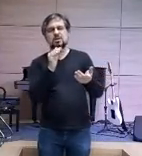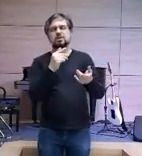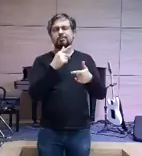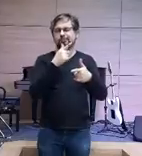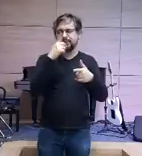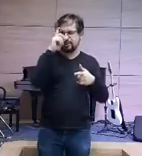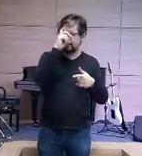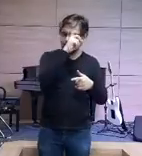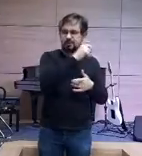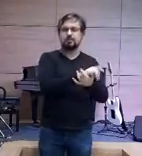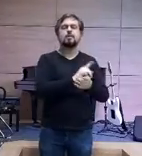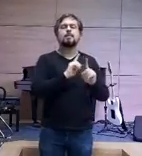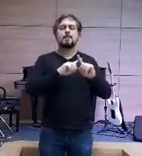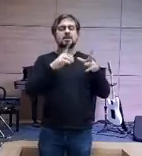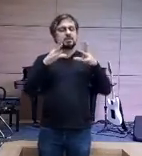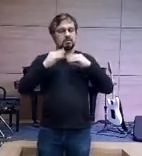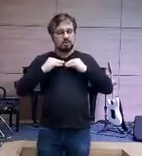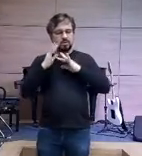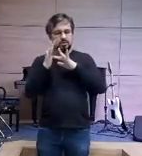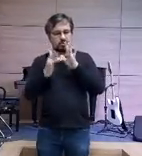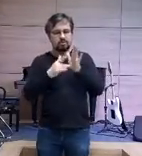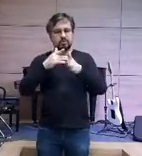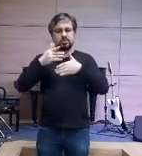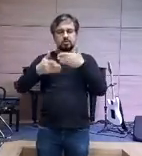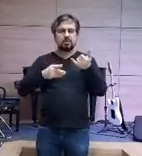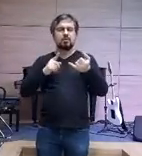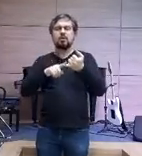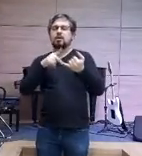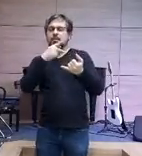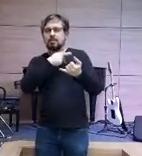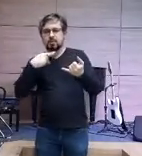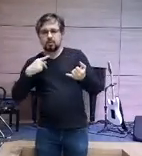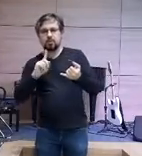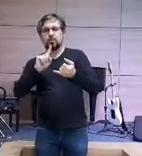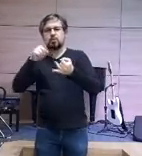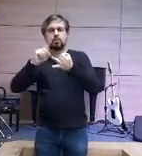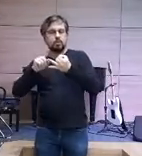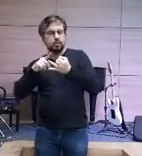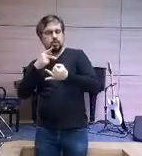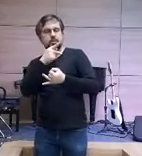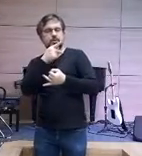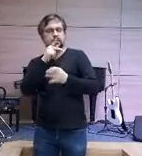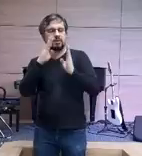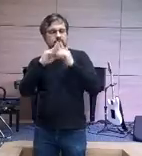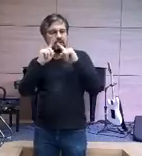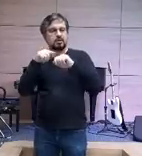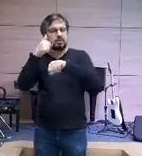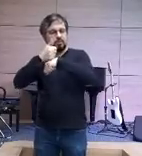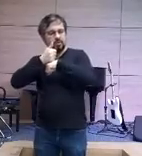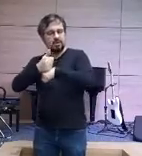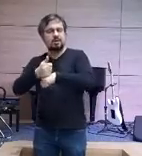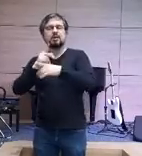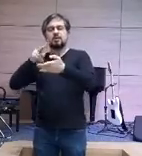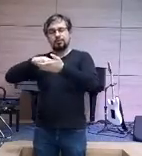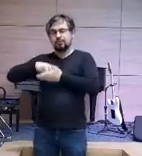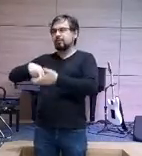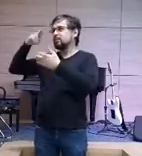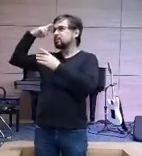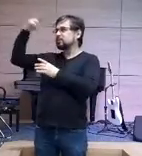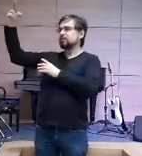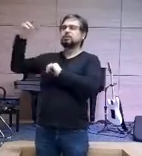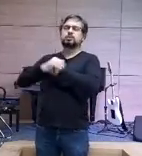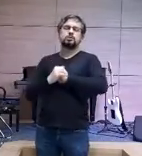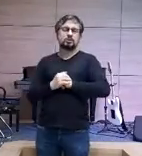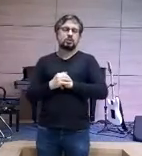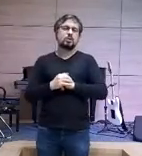E com o tempo aceitar a Jesus ou se tornaram pastores outro estão na igreja sendo líderes ou se estão Firme com o Senhor